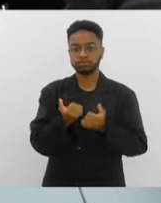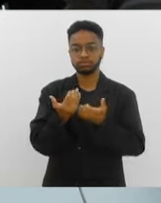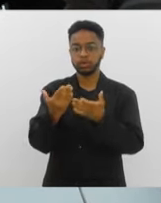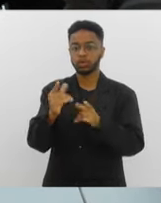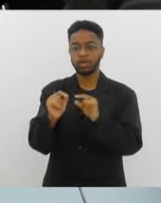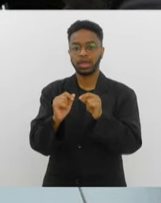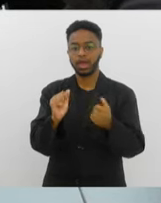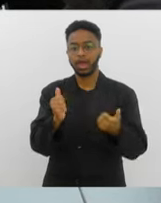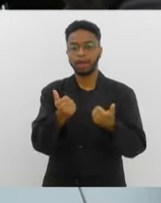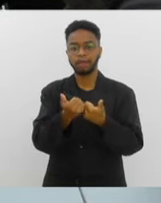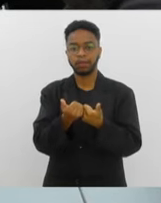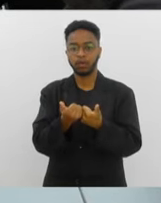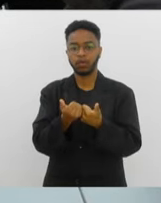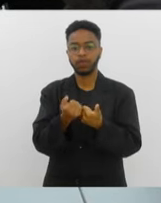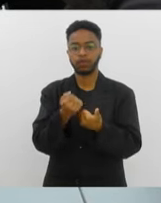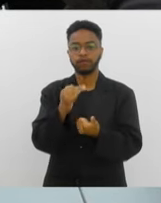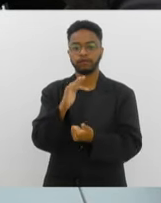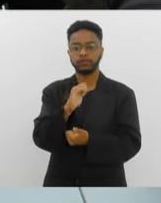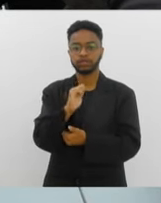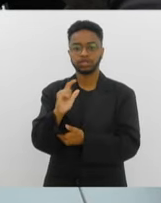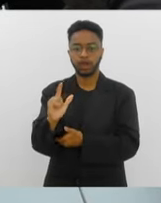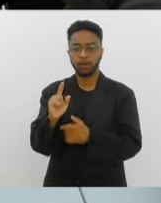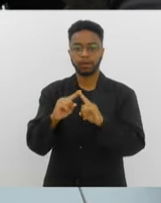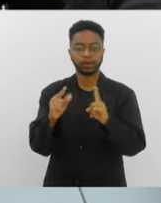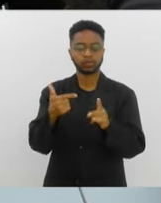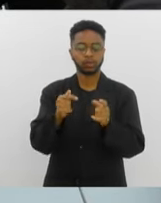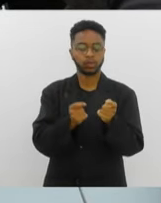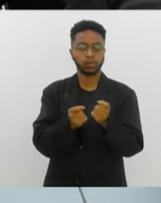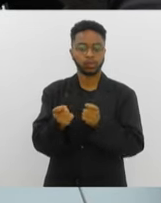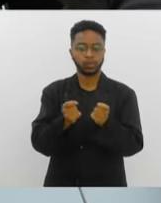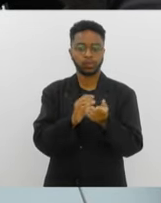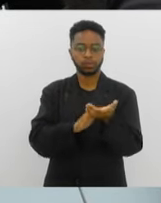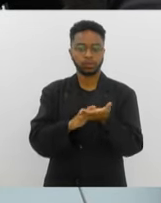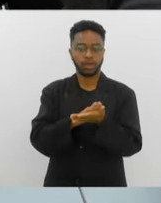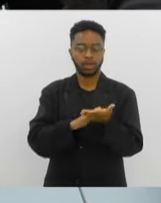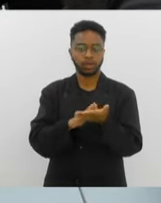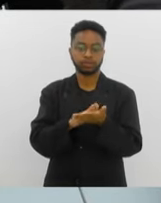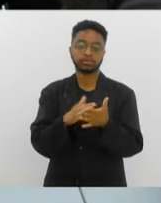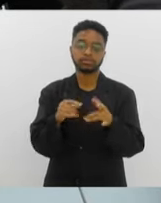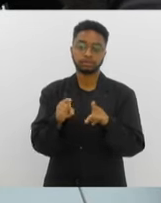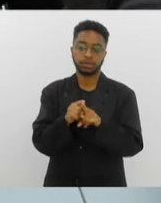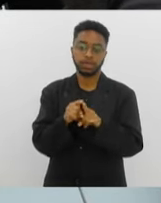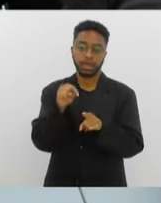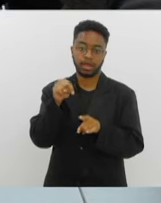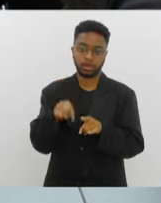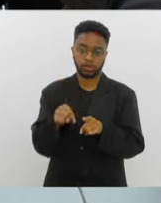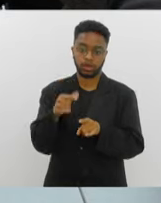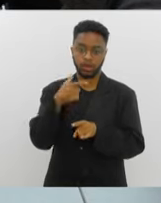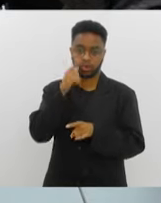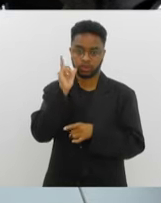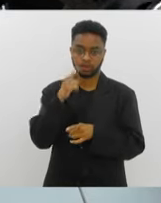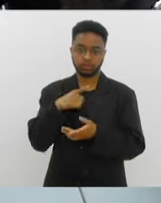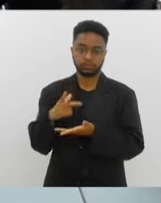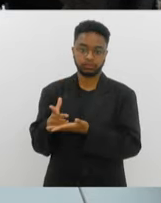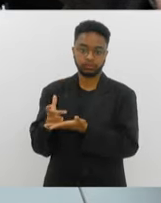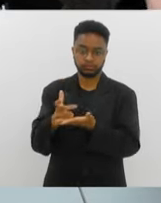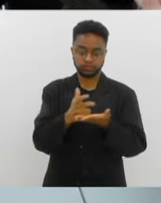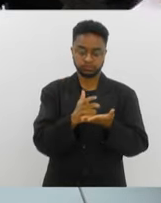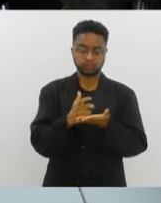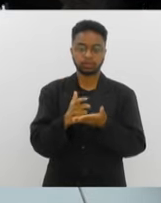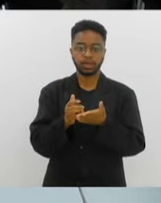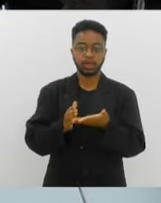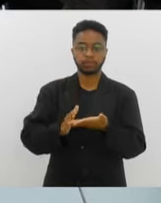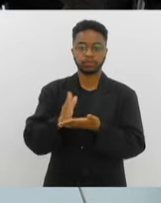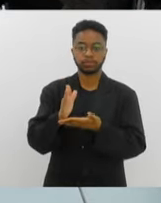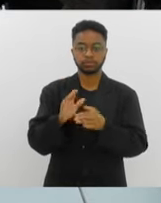incentivo fiscal sem nenhum controle. Inclusive, a Comissão de Tributação daqui, ontem, aprovou uma audiência pública